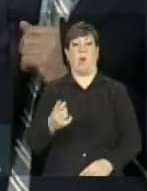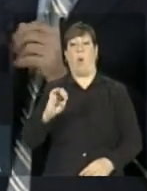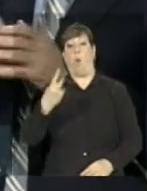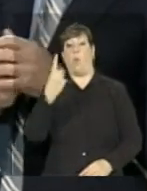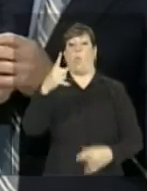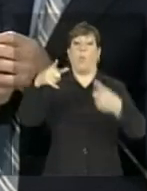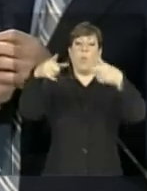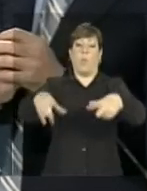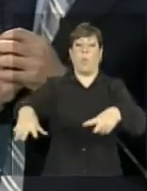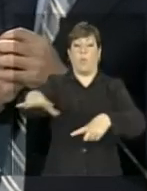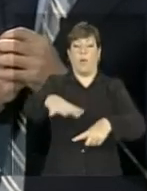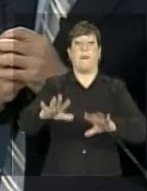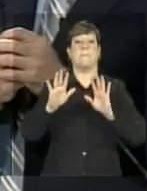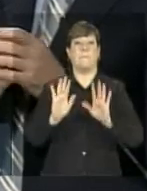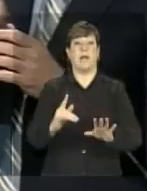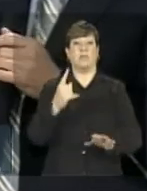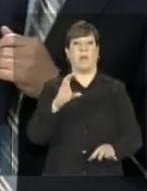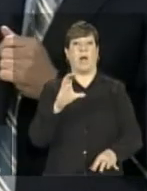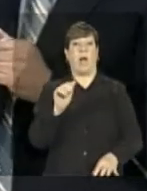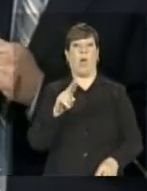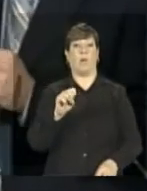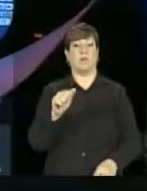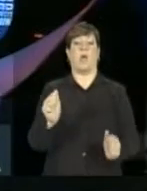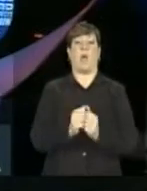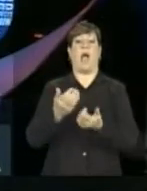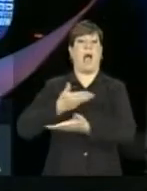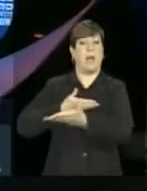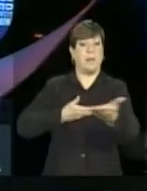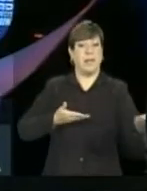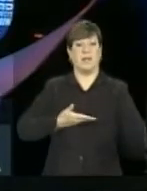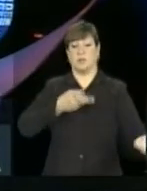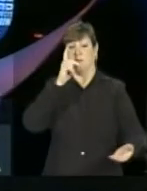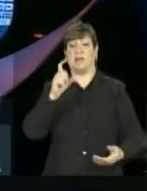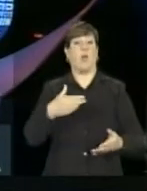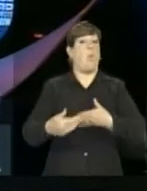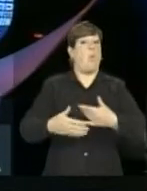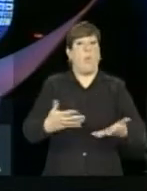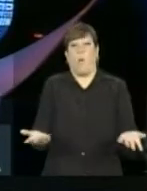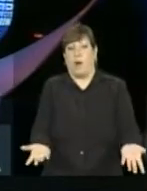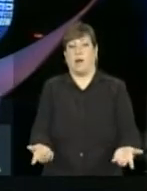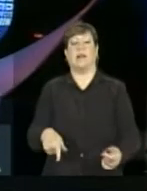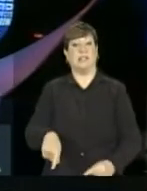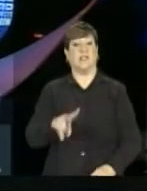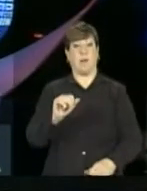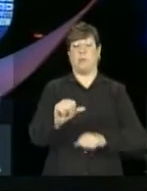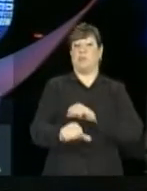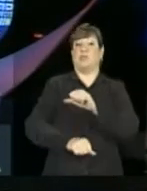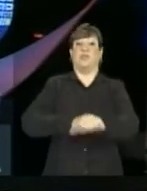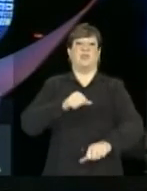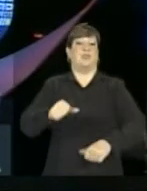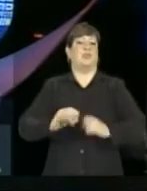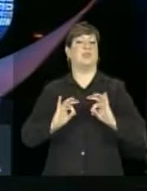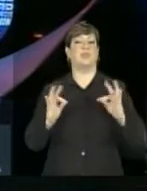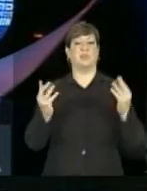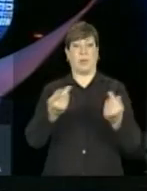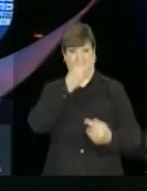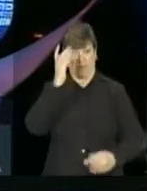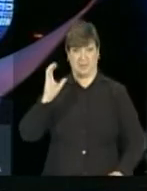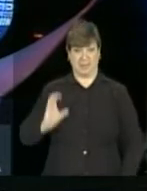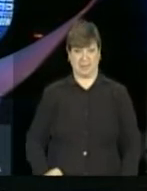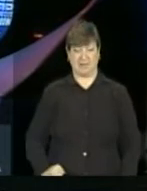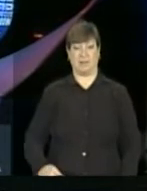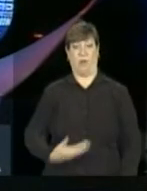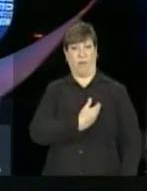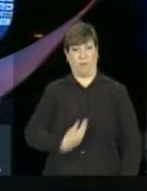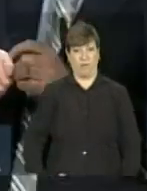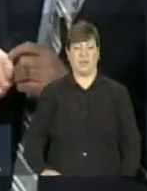localidade, mas para com uma causa, com amigos, com interesses, qualquer que seja a proveniência. Isso vai mudar tudo. Os cidadãos, o Estado,